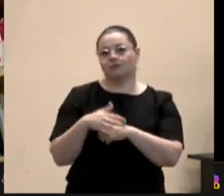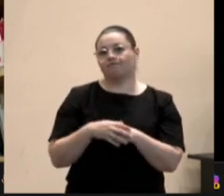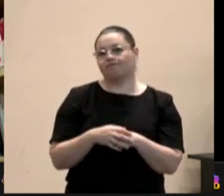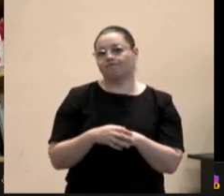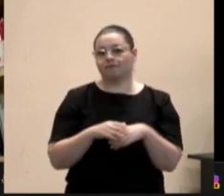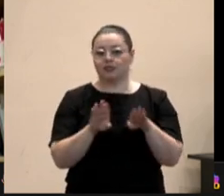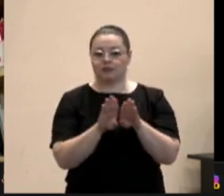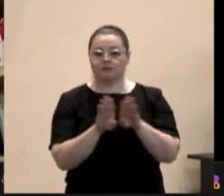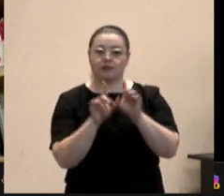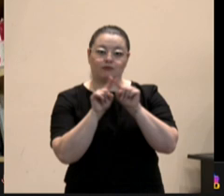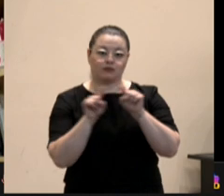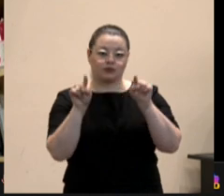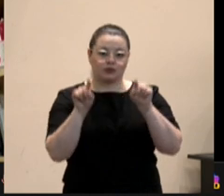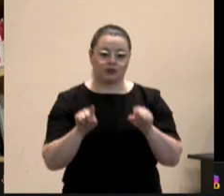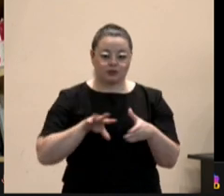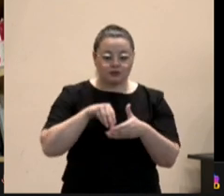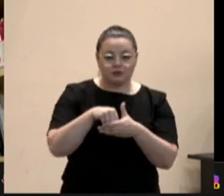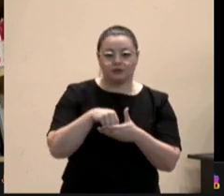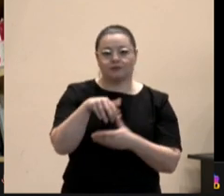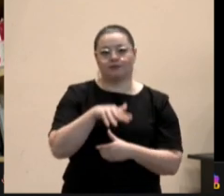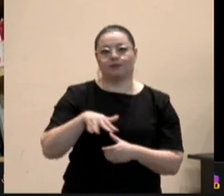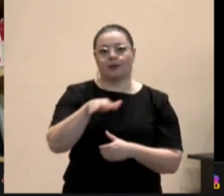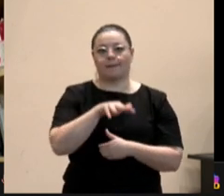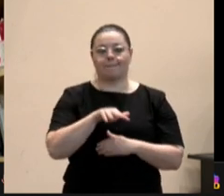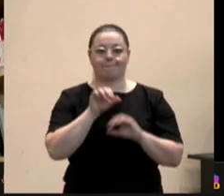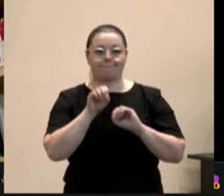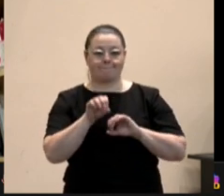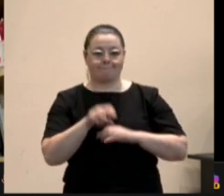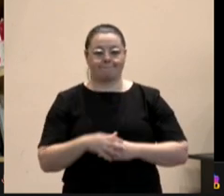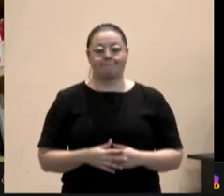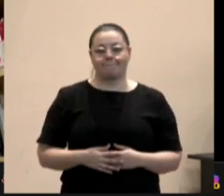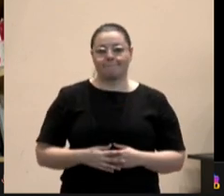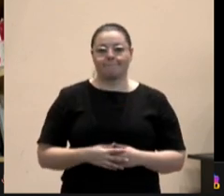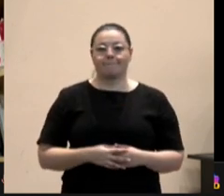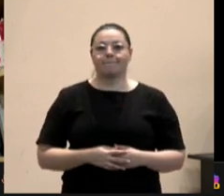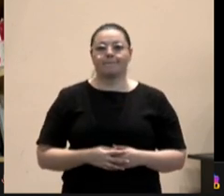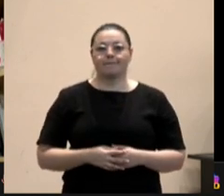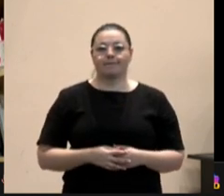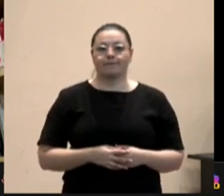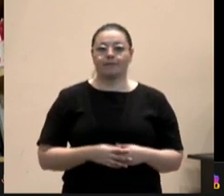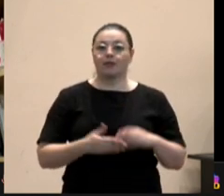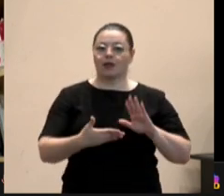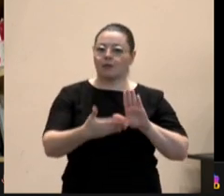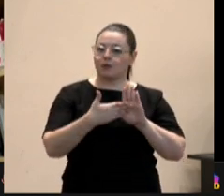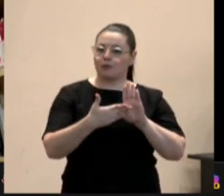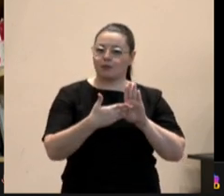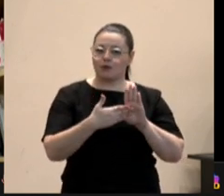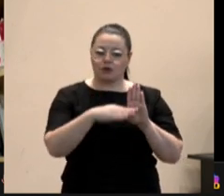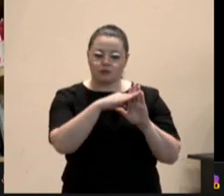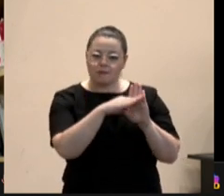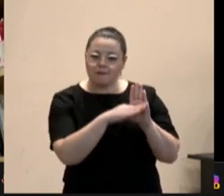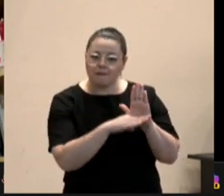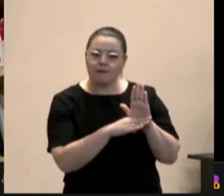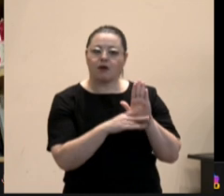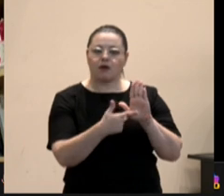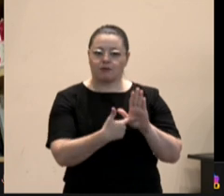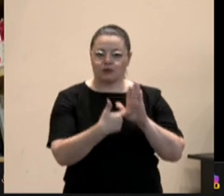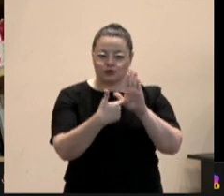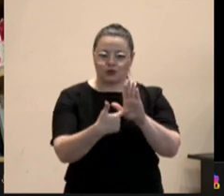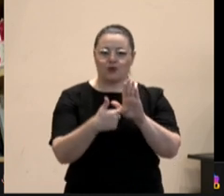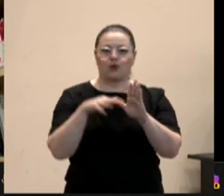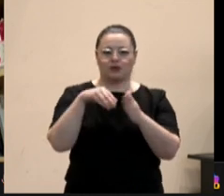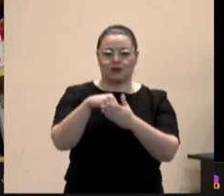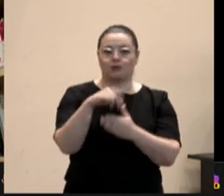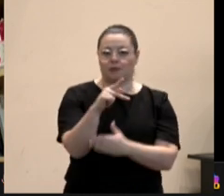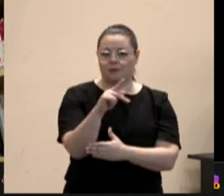e trabalhadores da educação. Bom, a proposta apresentada ali dentro do âmbito do PL, ela